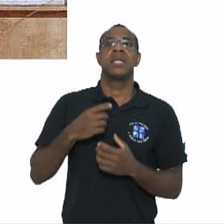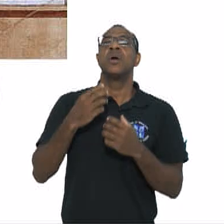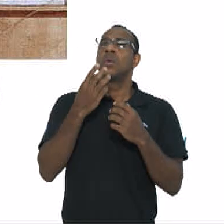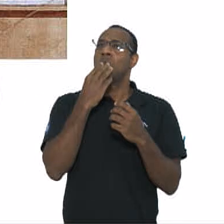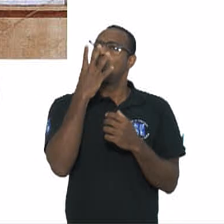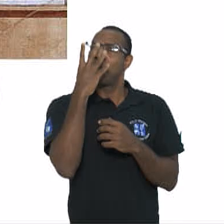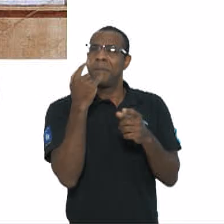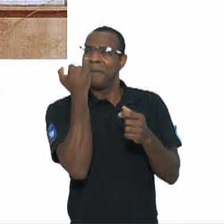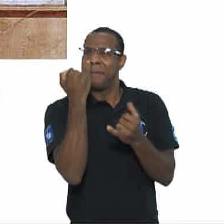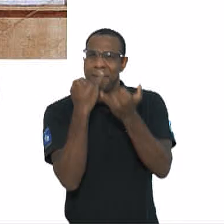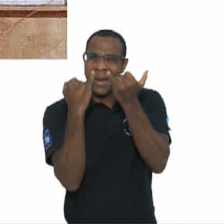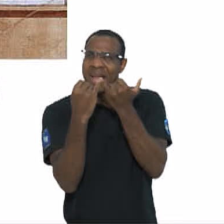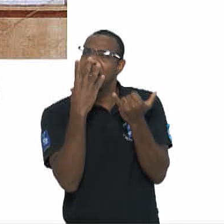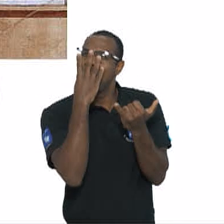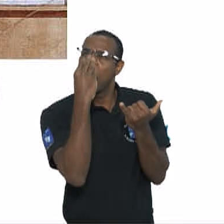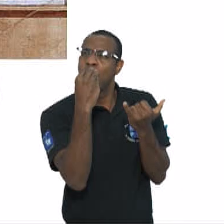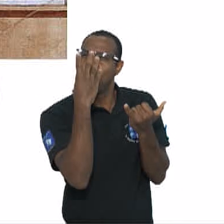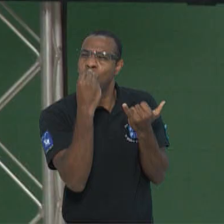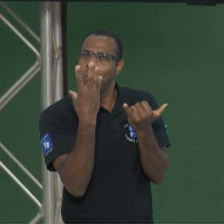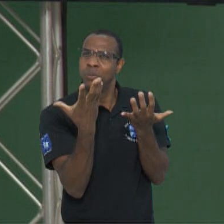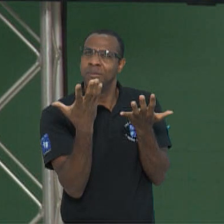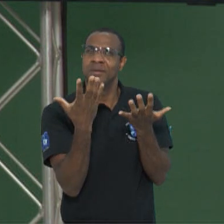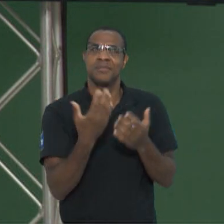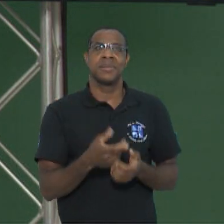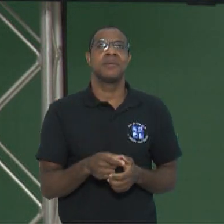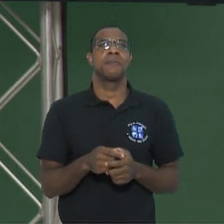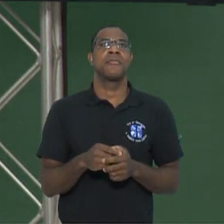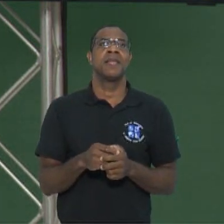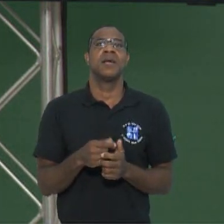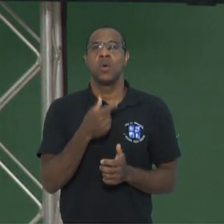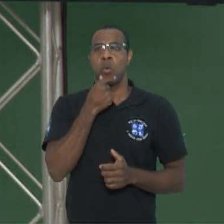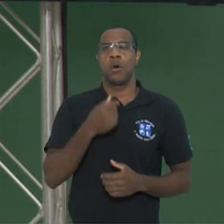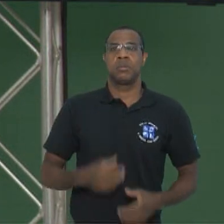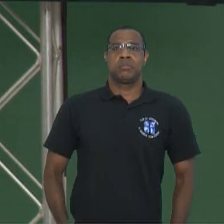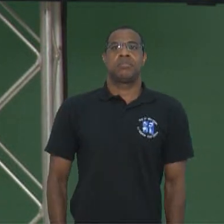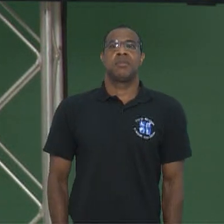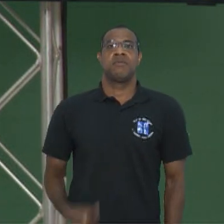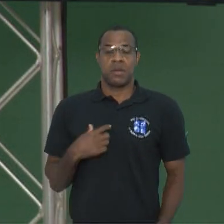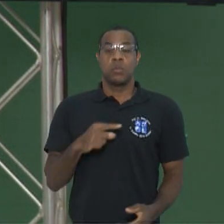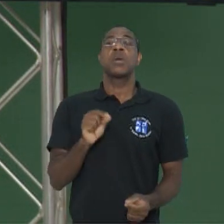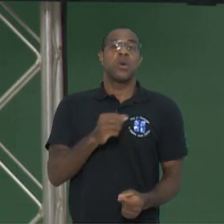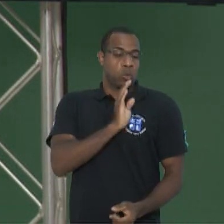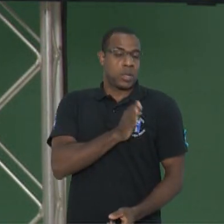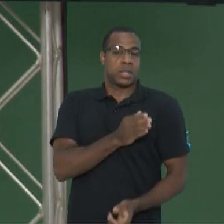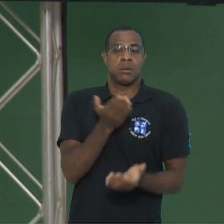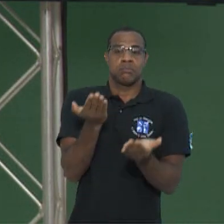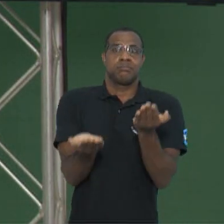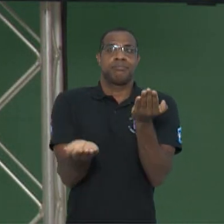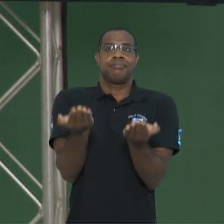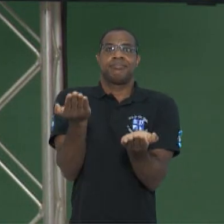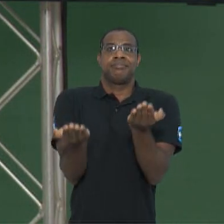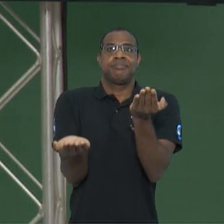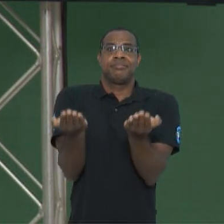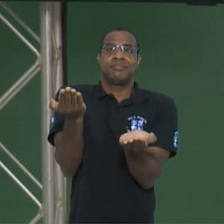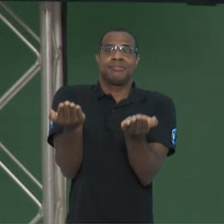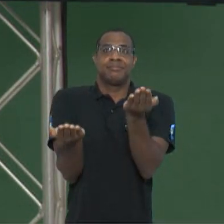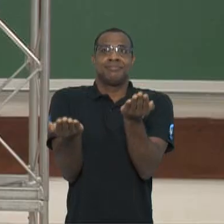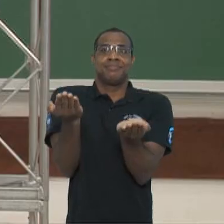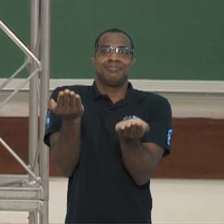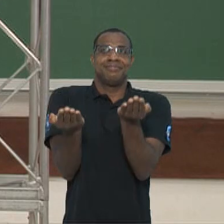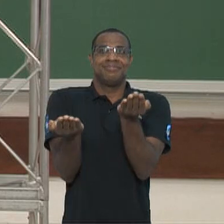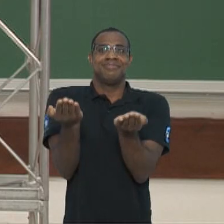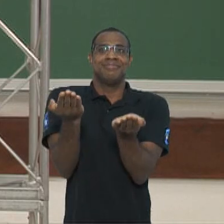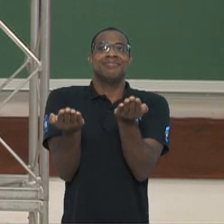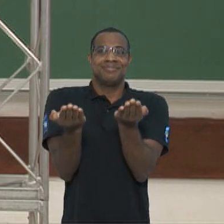humano, para que seu coração fosse pesado com o outro lado da extremidade, com uma pena, que é a pena Maat,